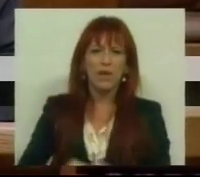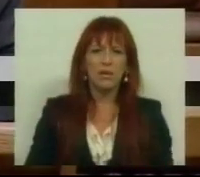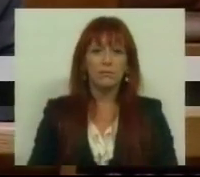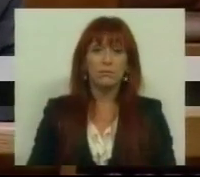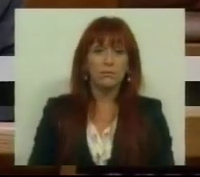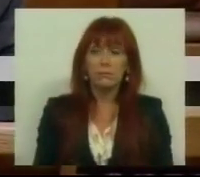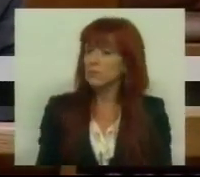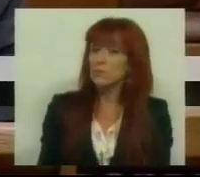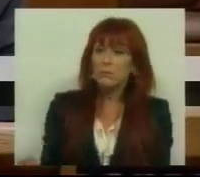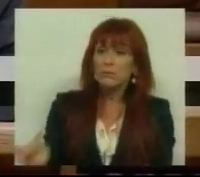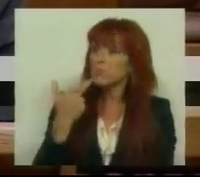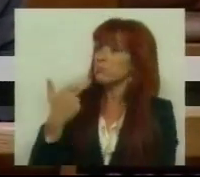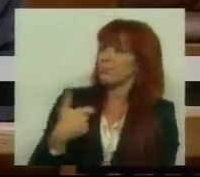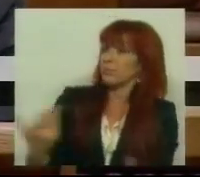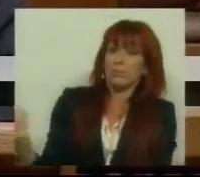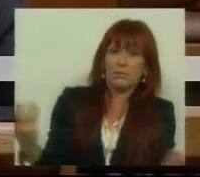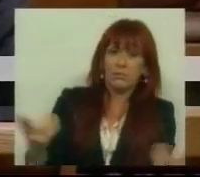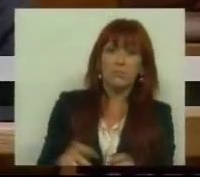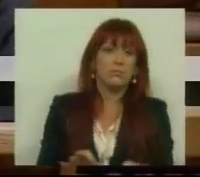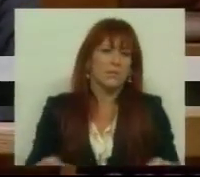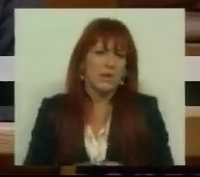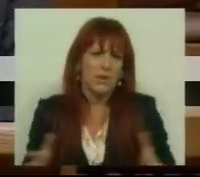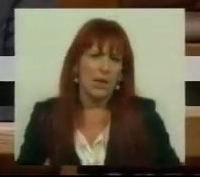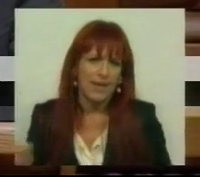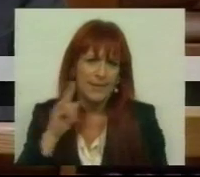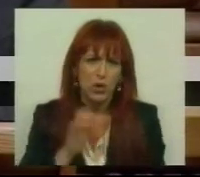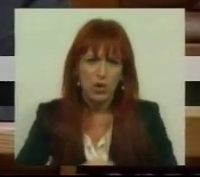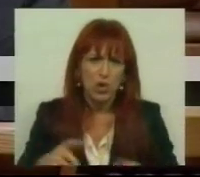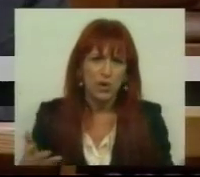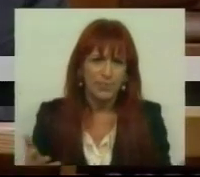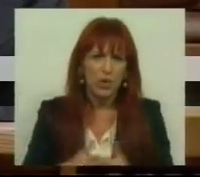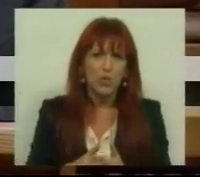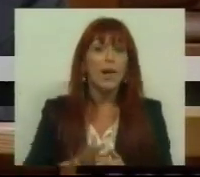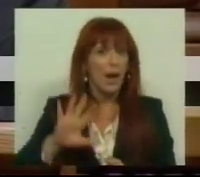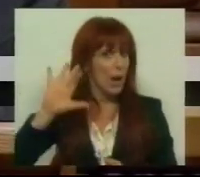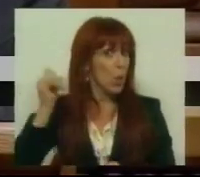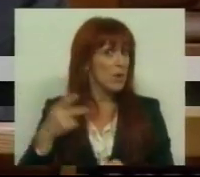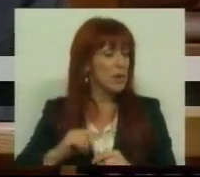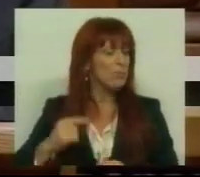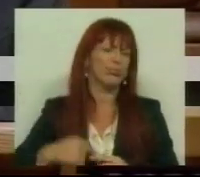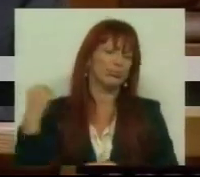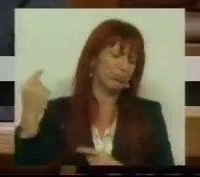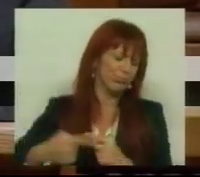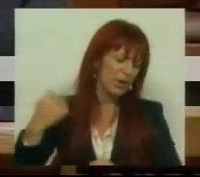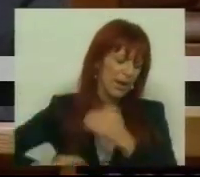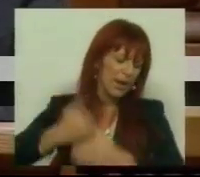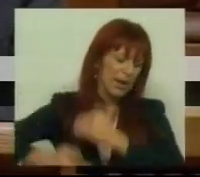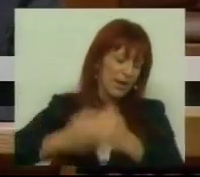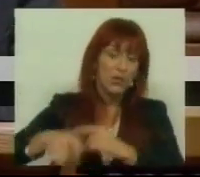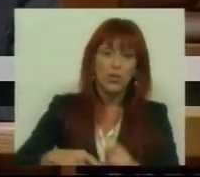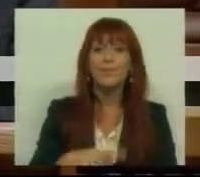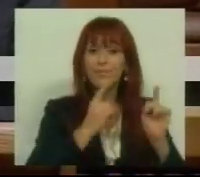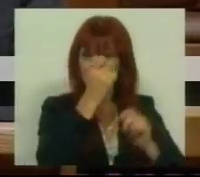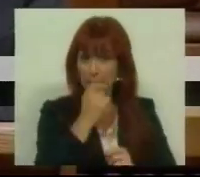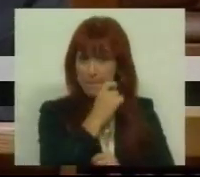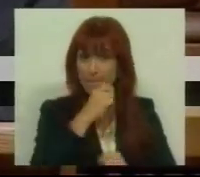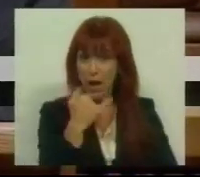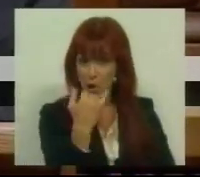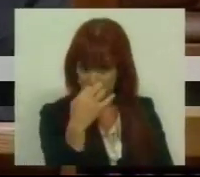Não obteve qualquer resposta, como aliás, senhoras e senhores deputados, sucedeu anos a fio. Em maio